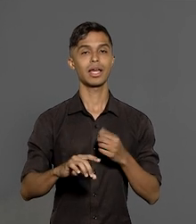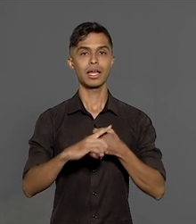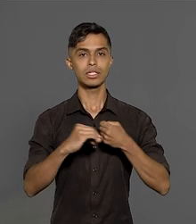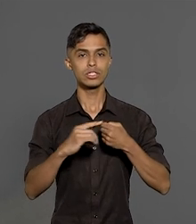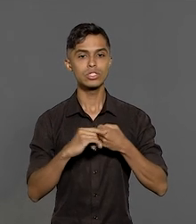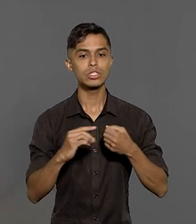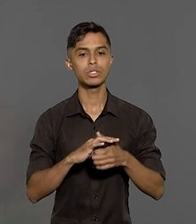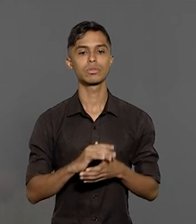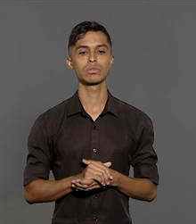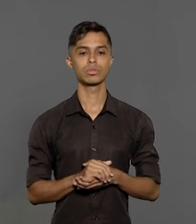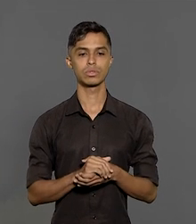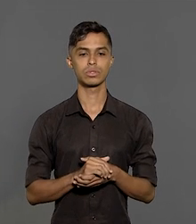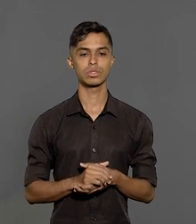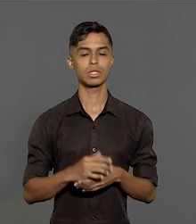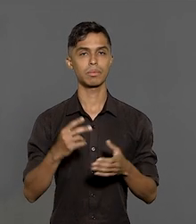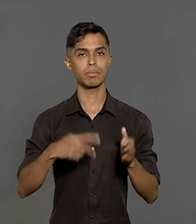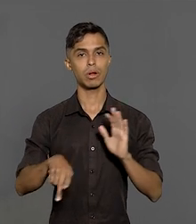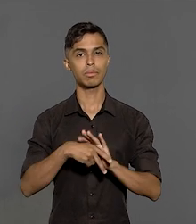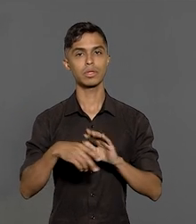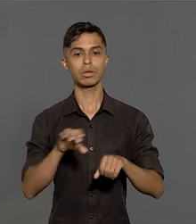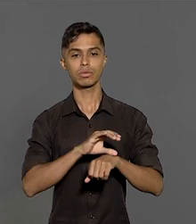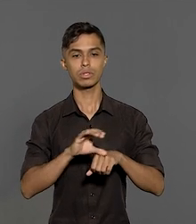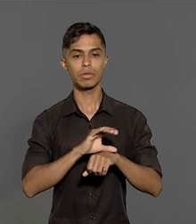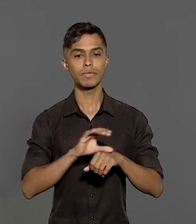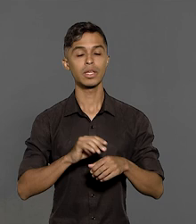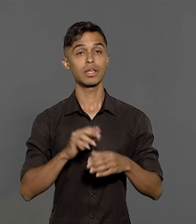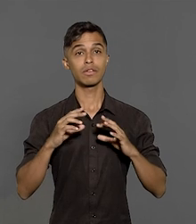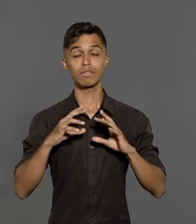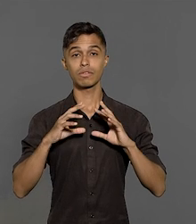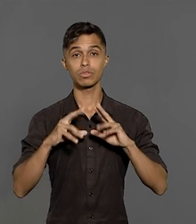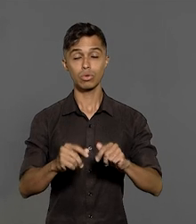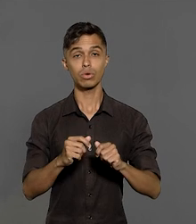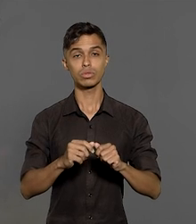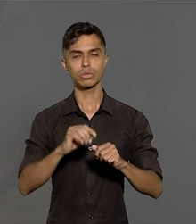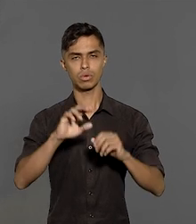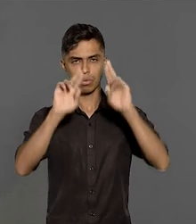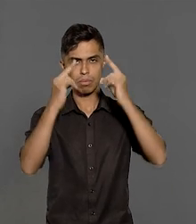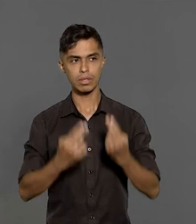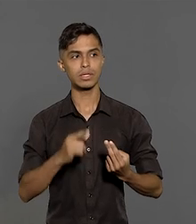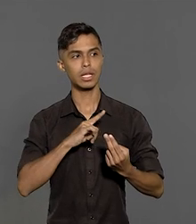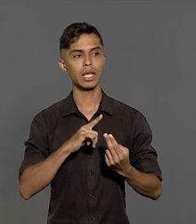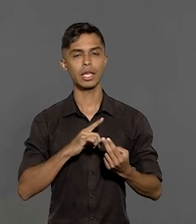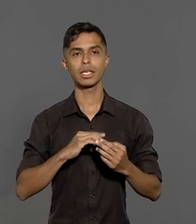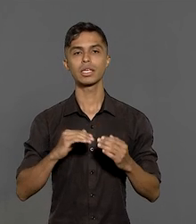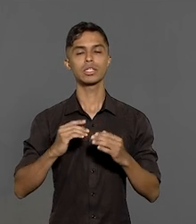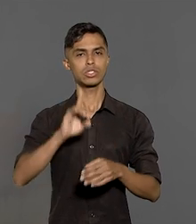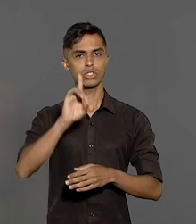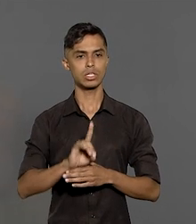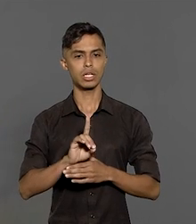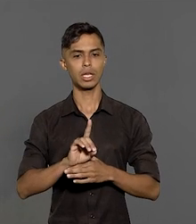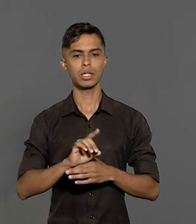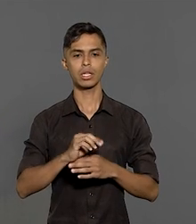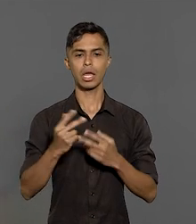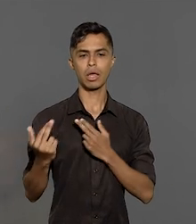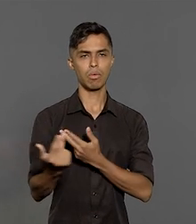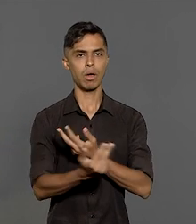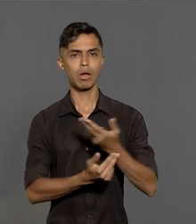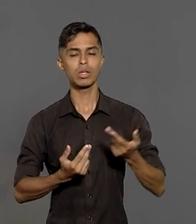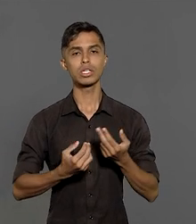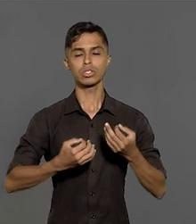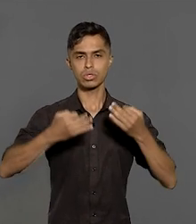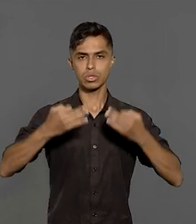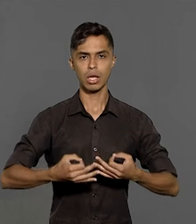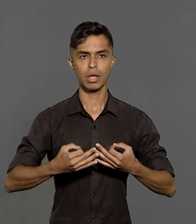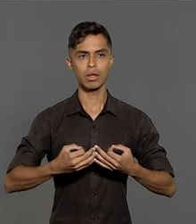Direitos Humanos, que também estabelece que todo ser humano tem direito, em plena igualdade, a uma justa e